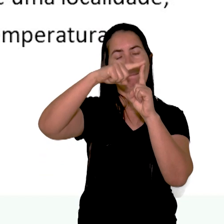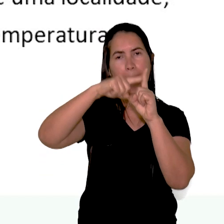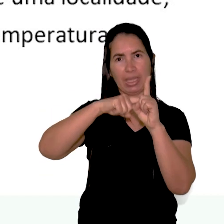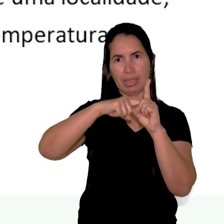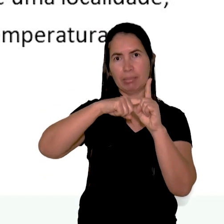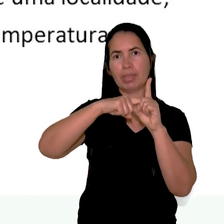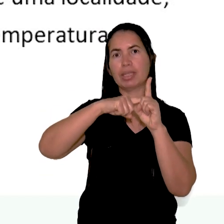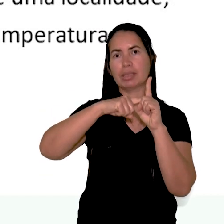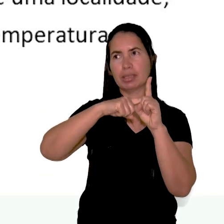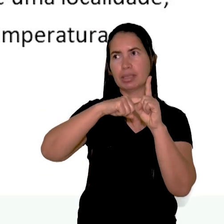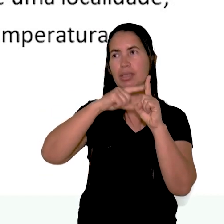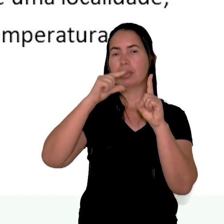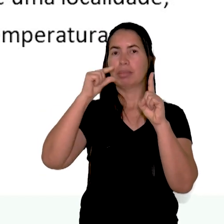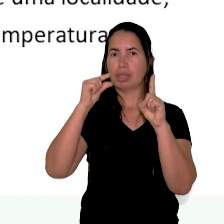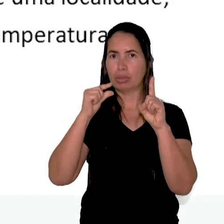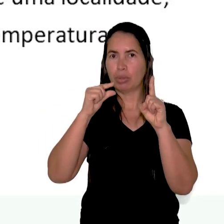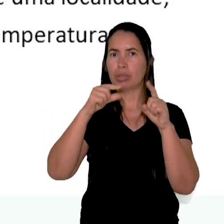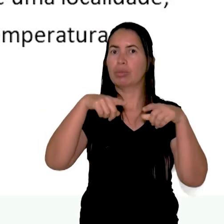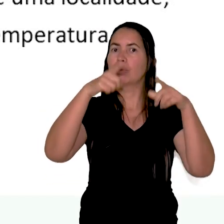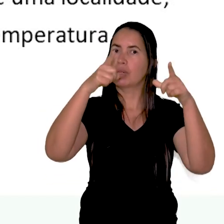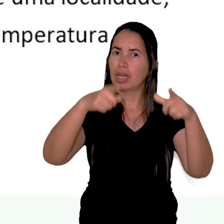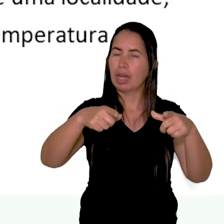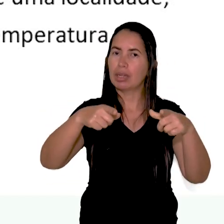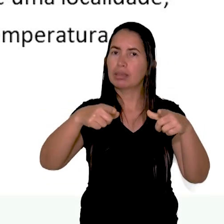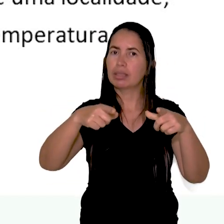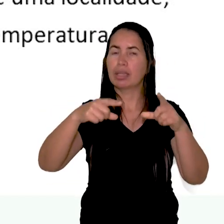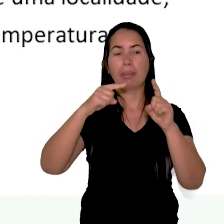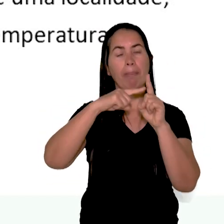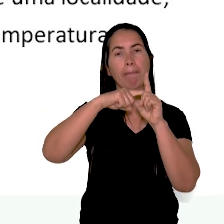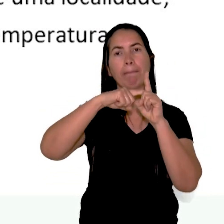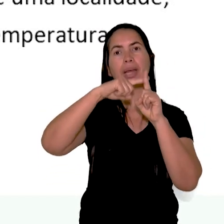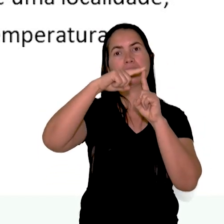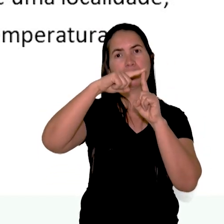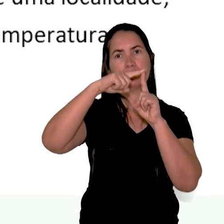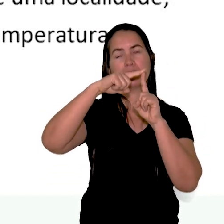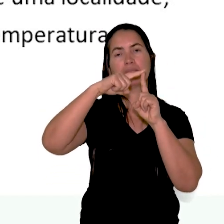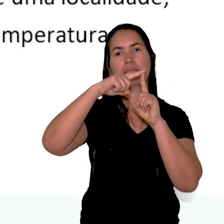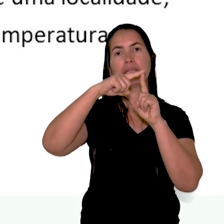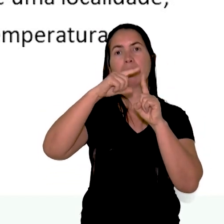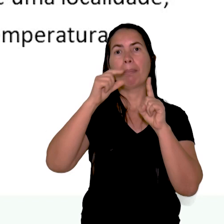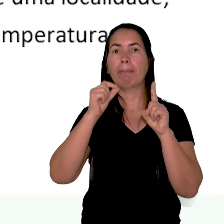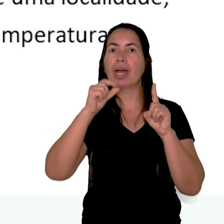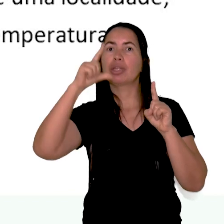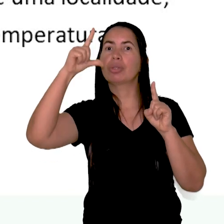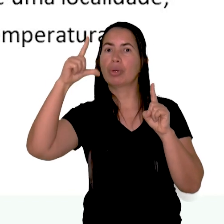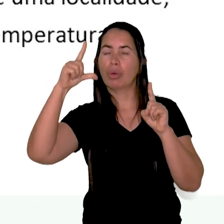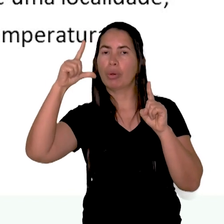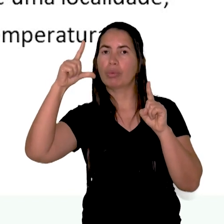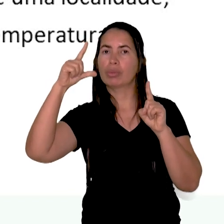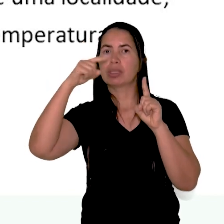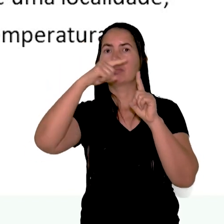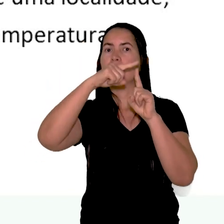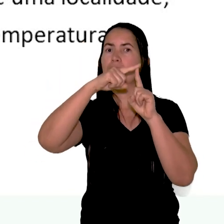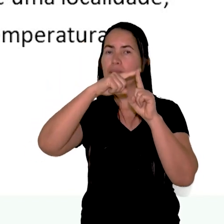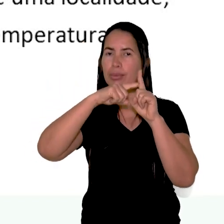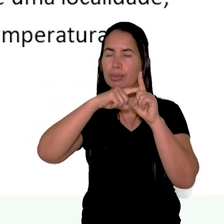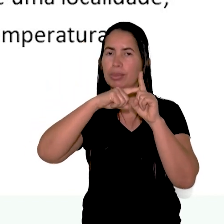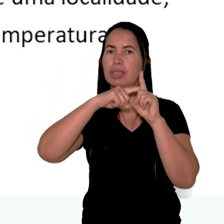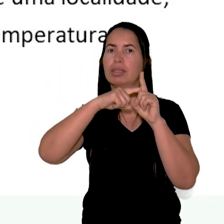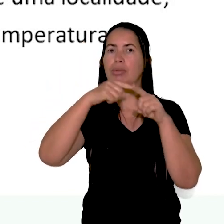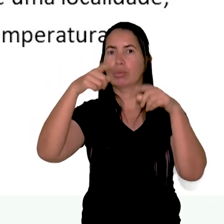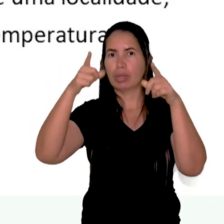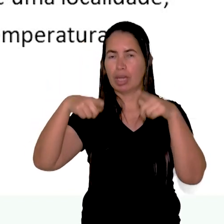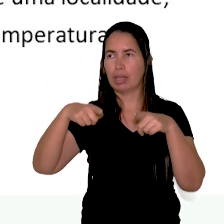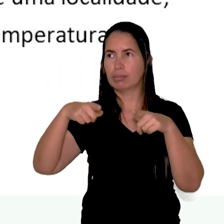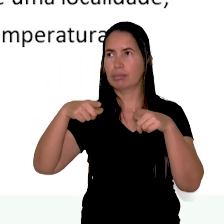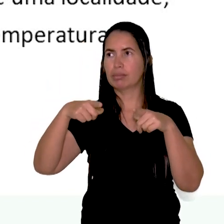menor temperatura de uma localidade e a temperatura máxima é a maior temperatura de um